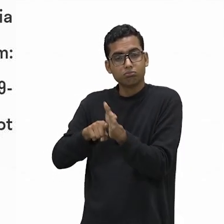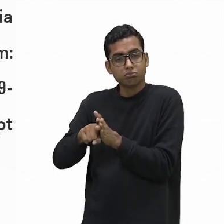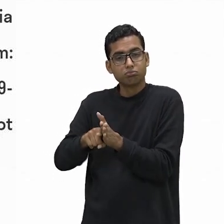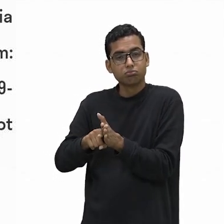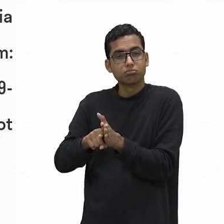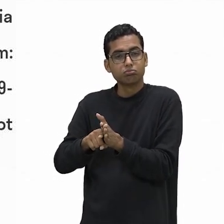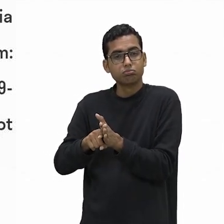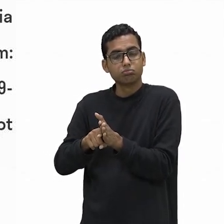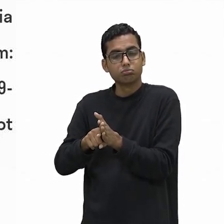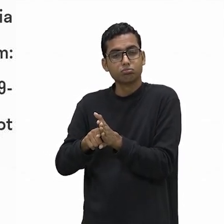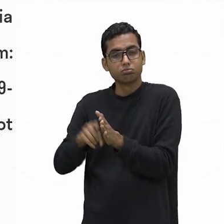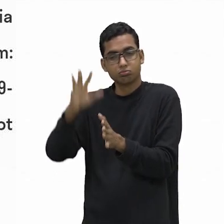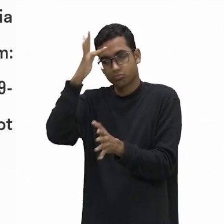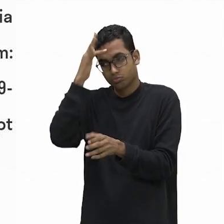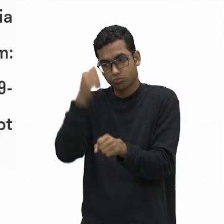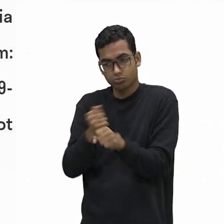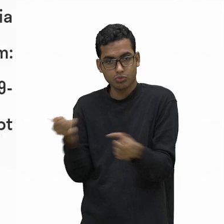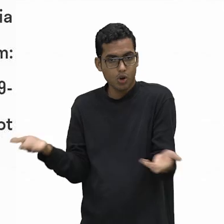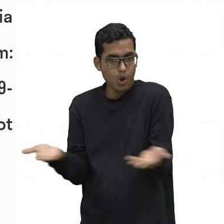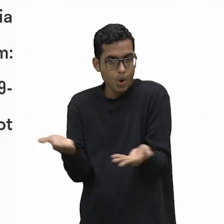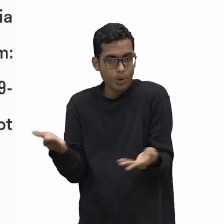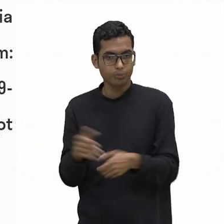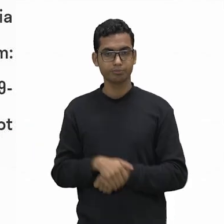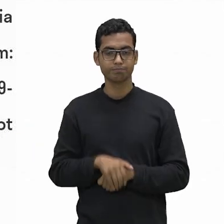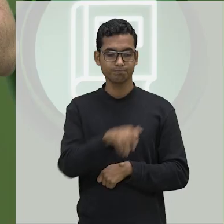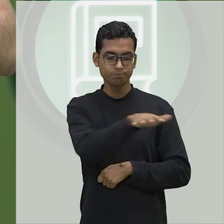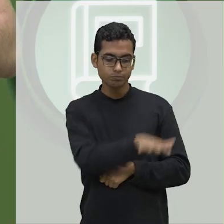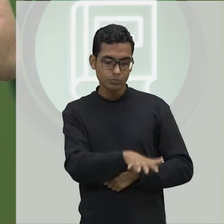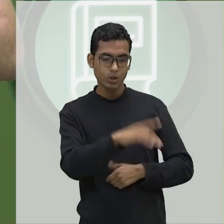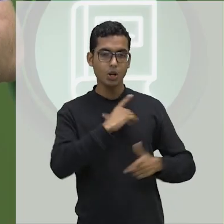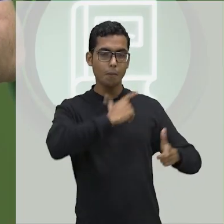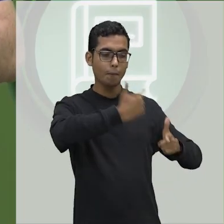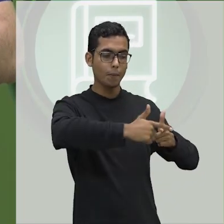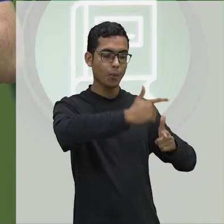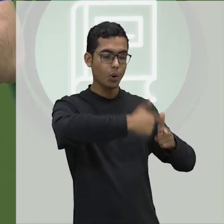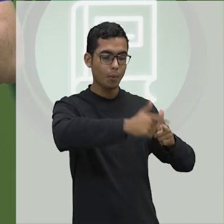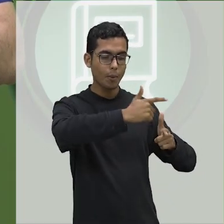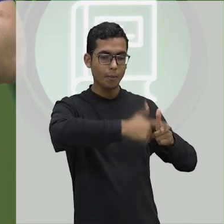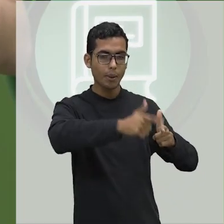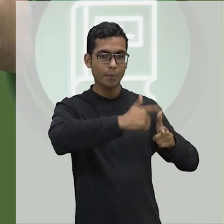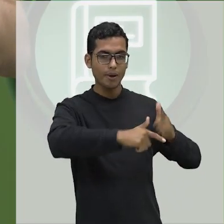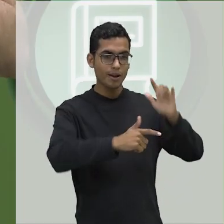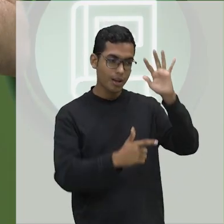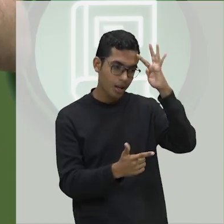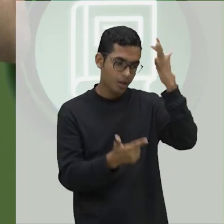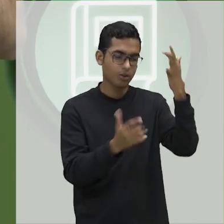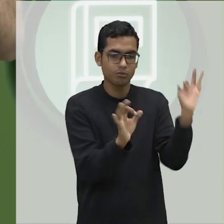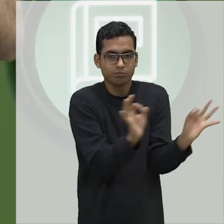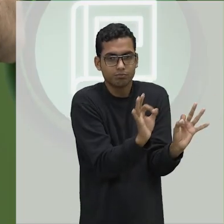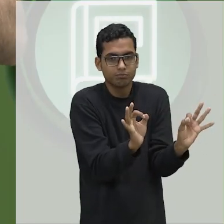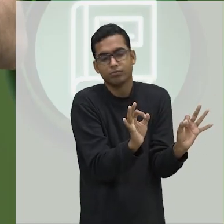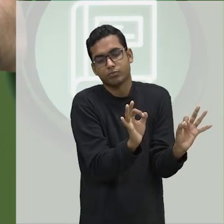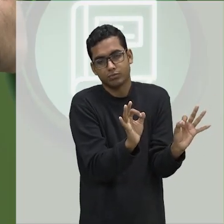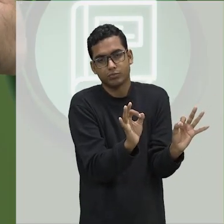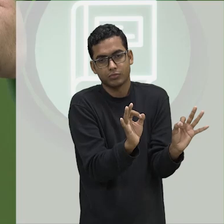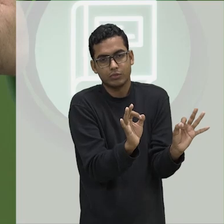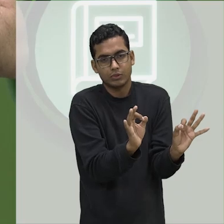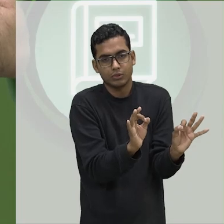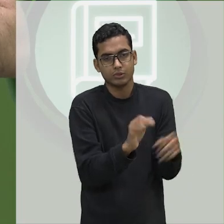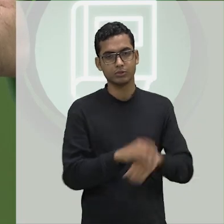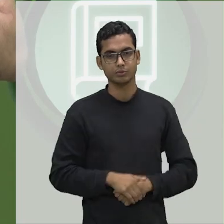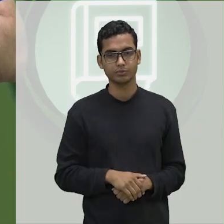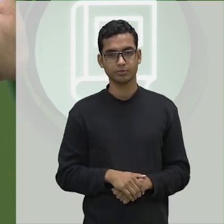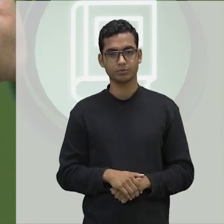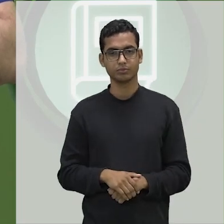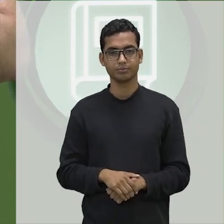só, é a área que discute problemas não resolvidos da descrição física, tá certo? Então, ali nós temos, mesmo